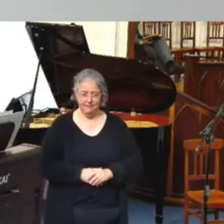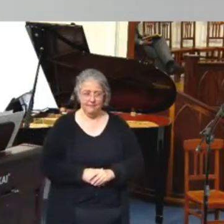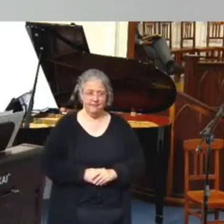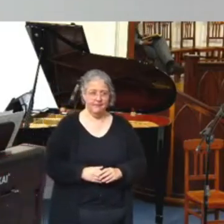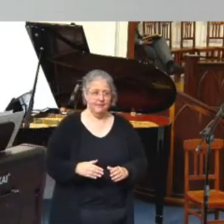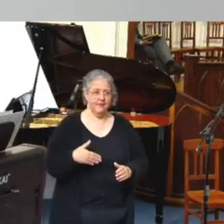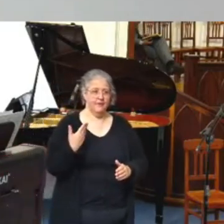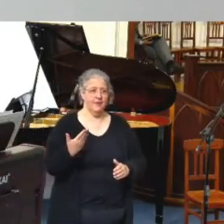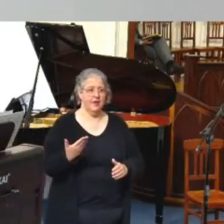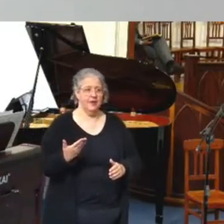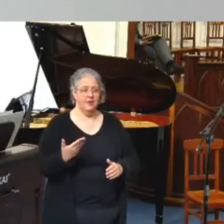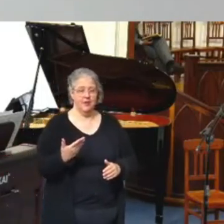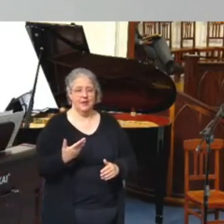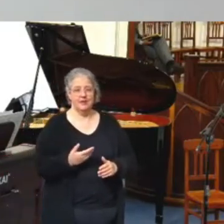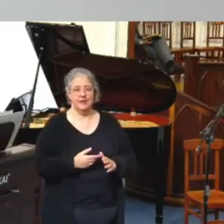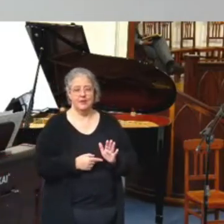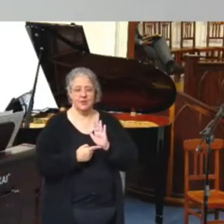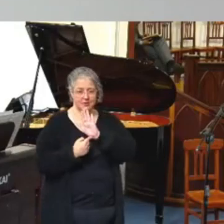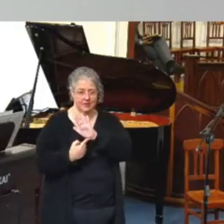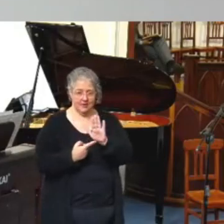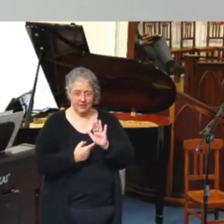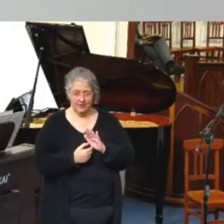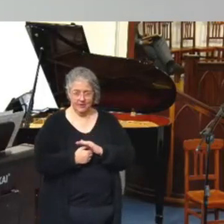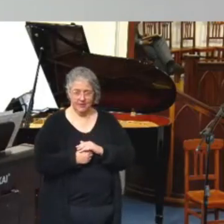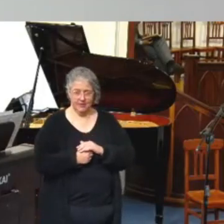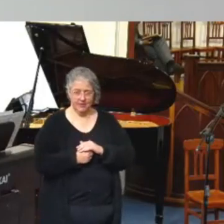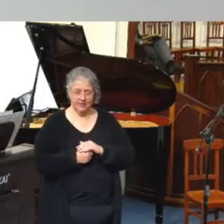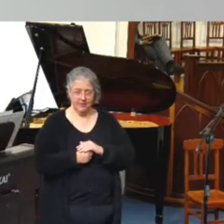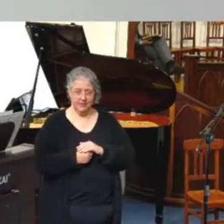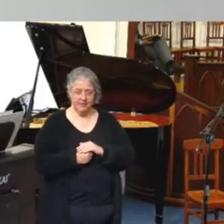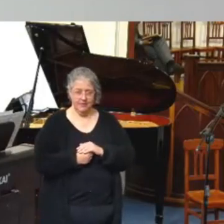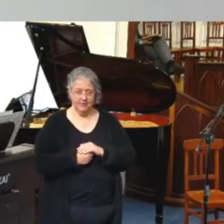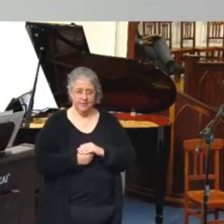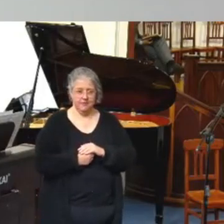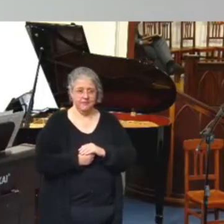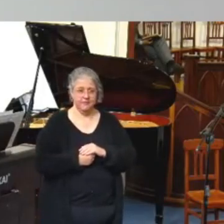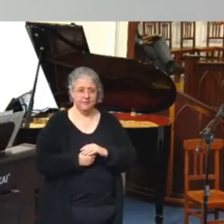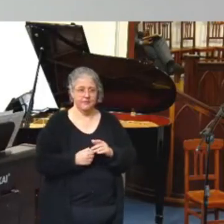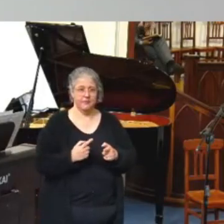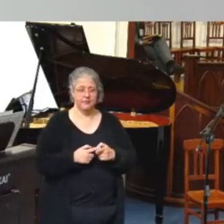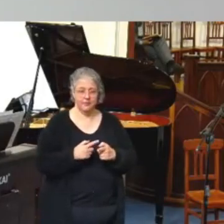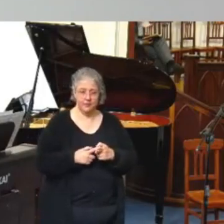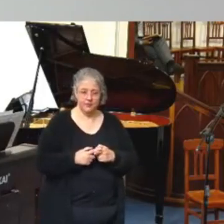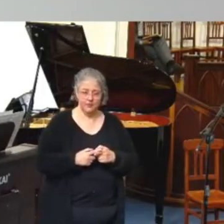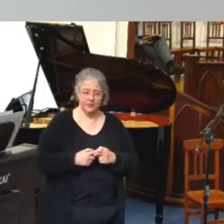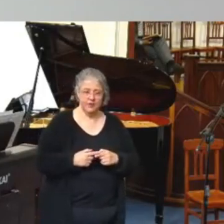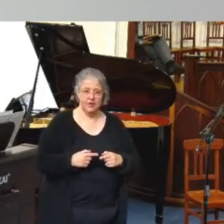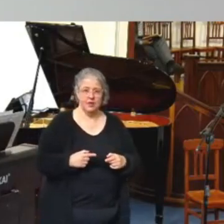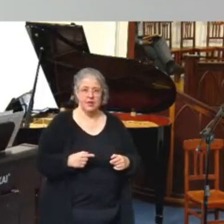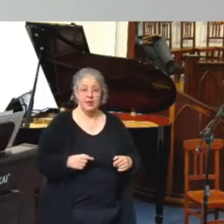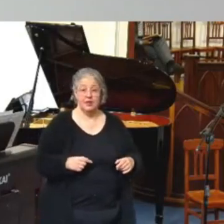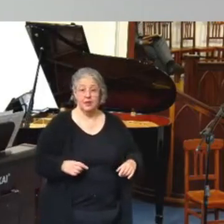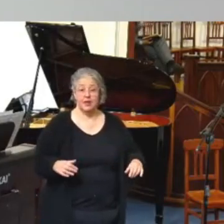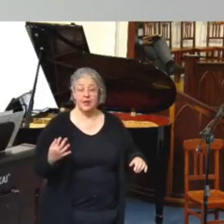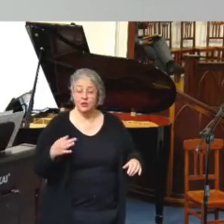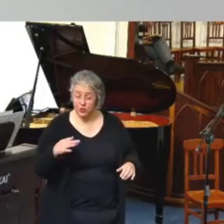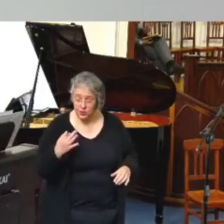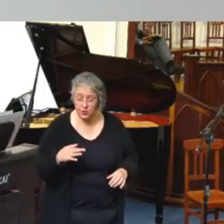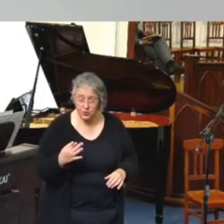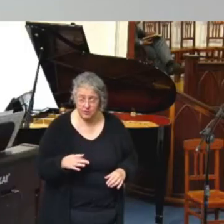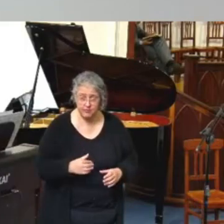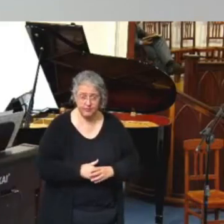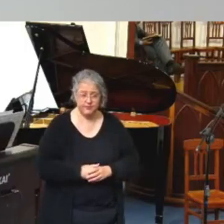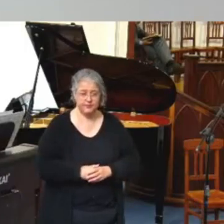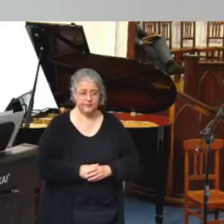é revelar também uma queixa, porque ele não está suportando a dor. E queridos, a dor